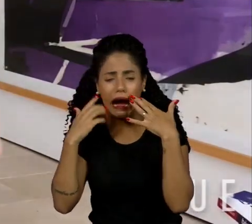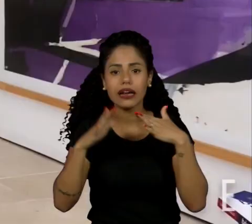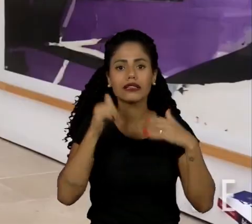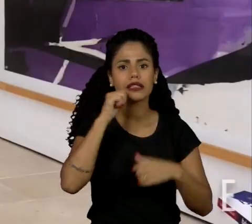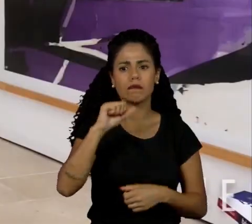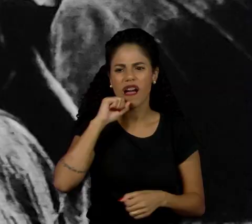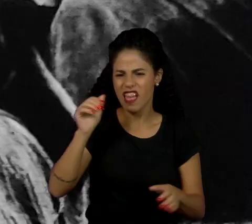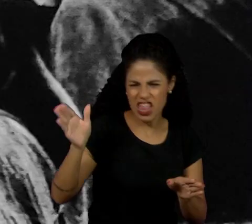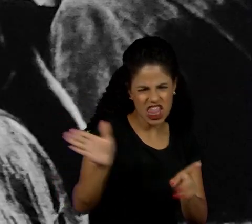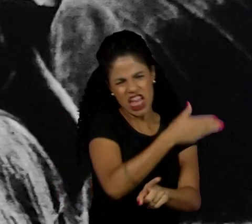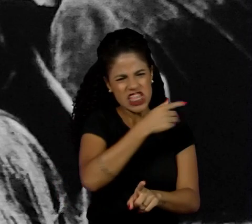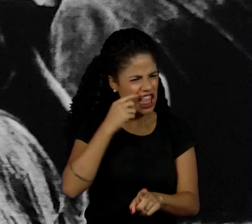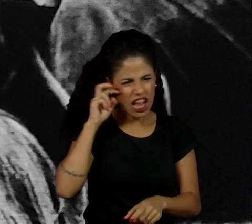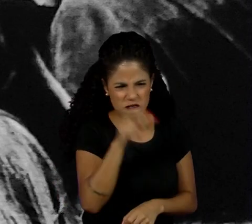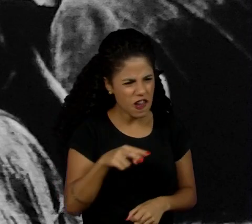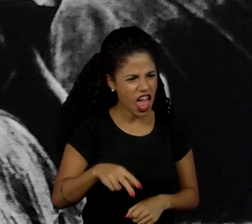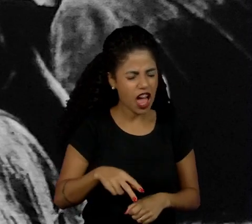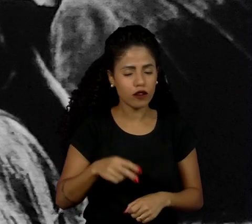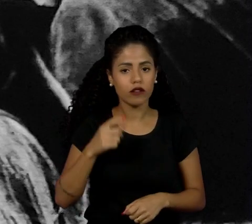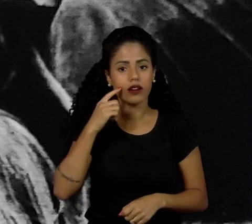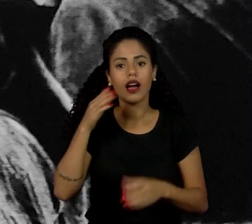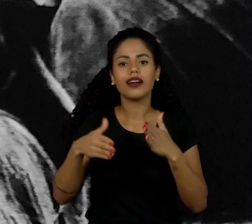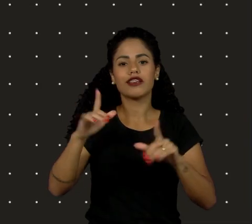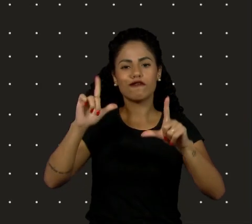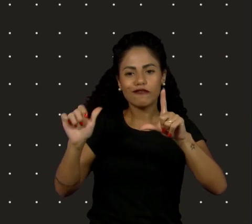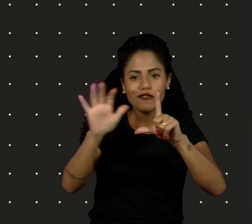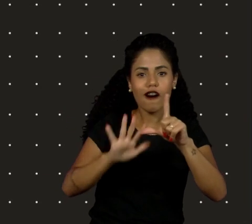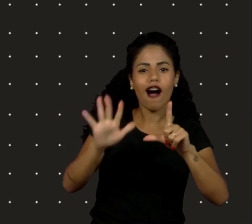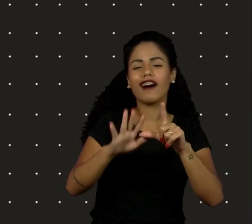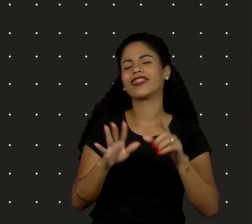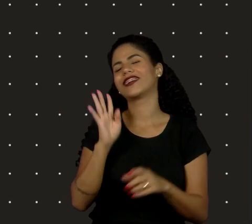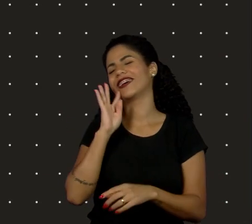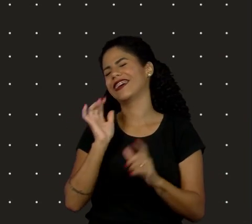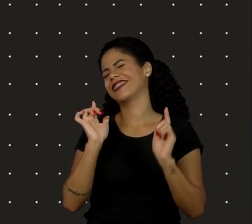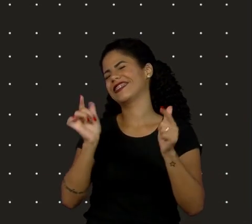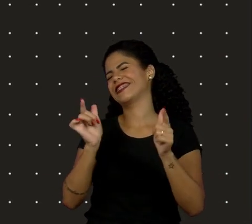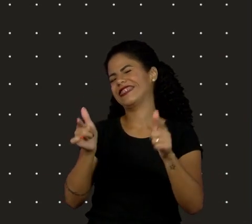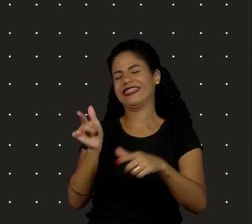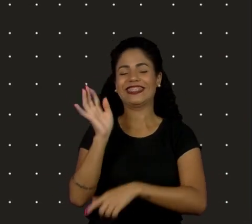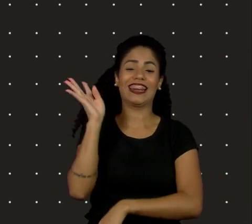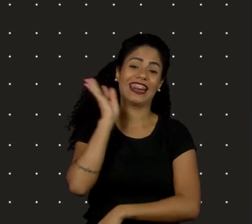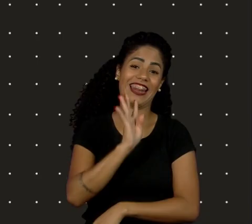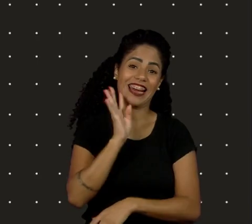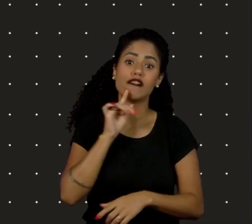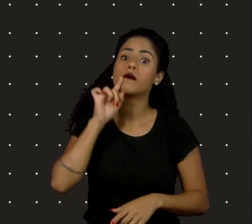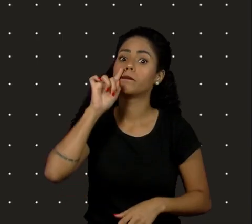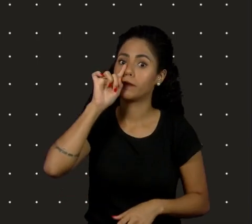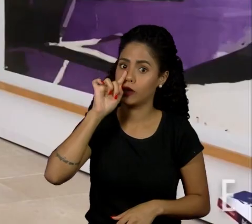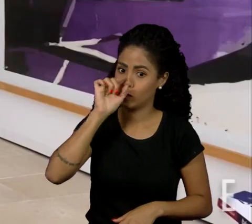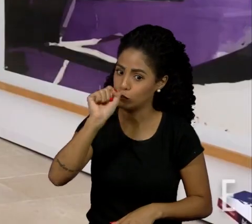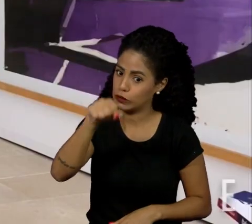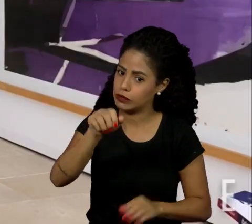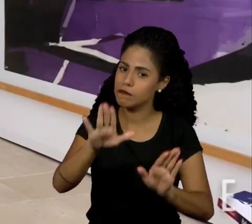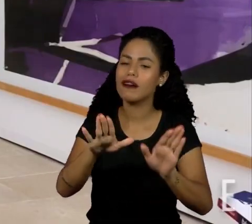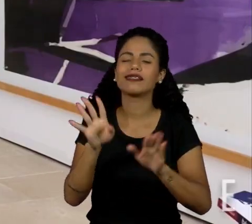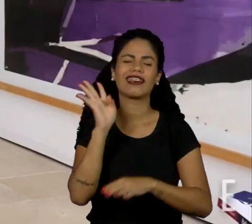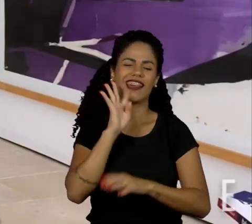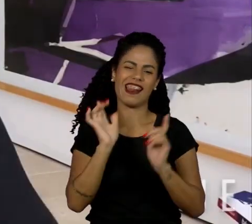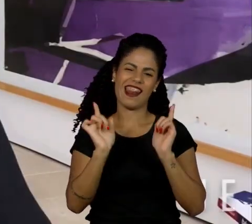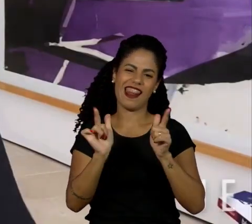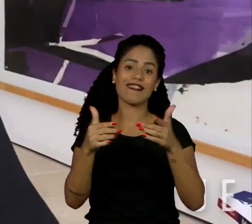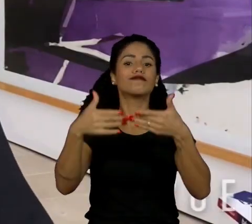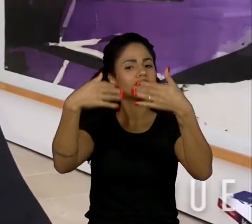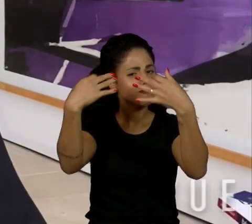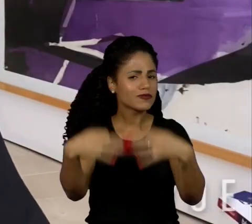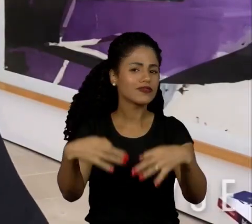nos moleques que estavam fazendo parte da foto. Era divertido de fazer, era perigoso. E deu